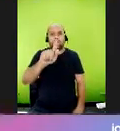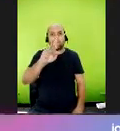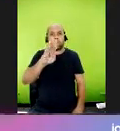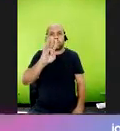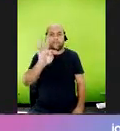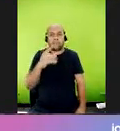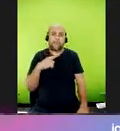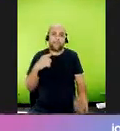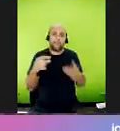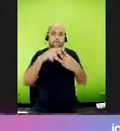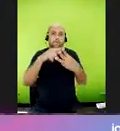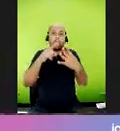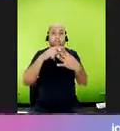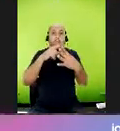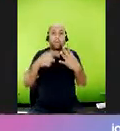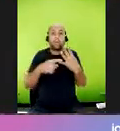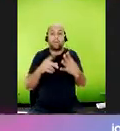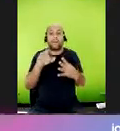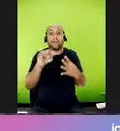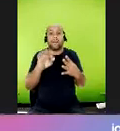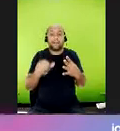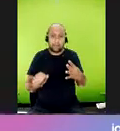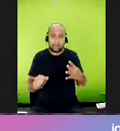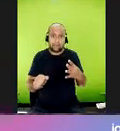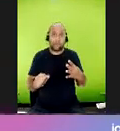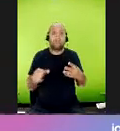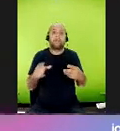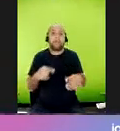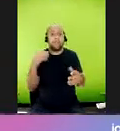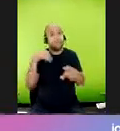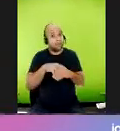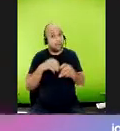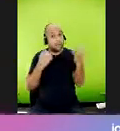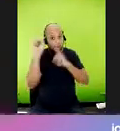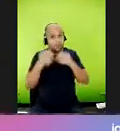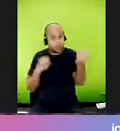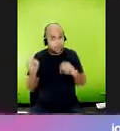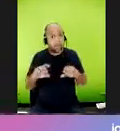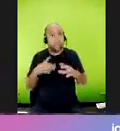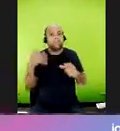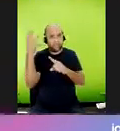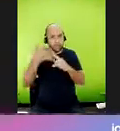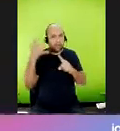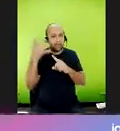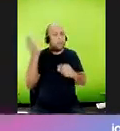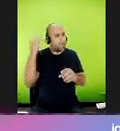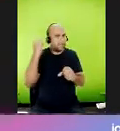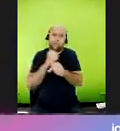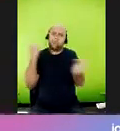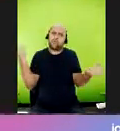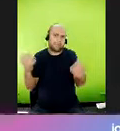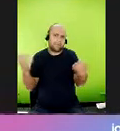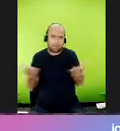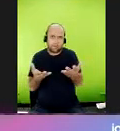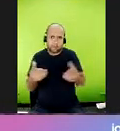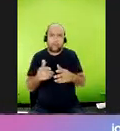todas elas né foram tratadas de forma relevante dentro da organização coisa impossível a cinco dez anos atrás né Nós abrimos um webnar